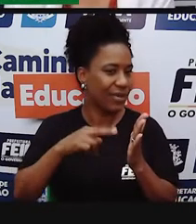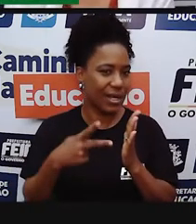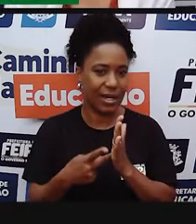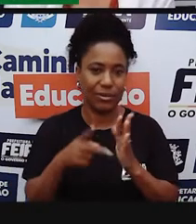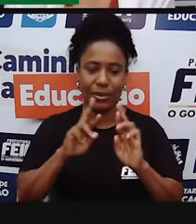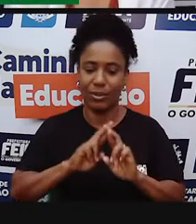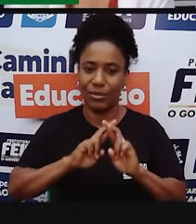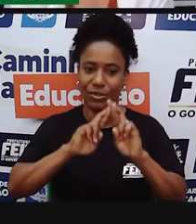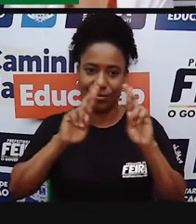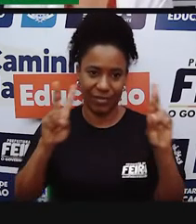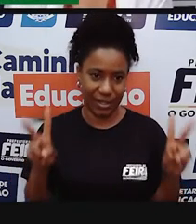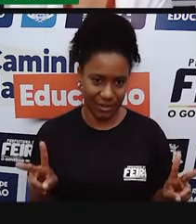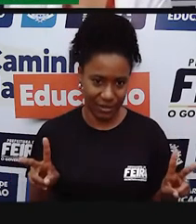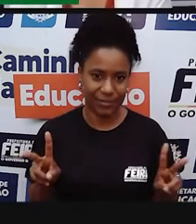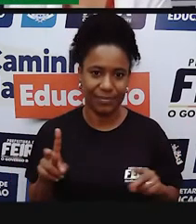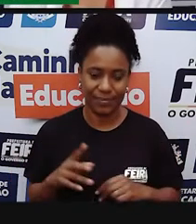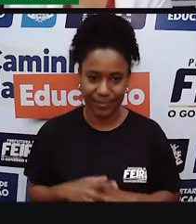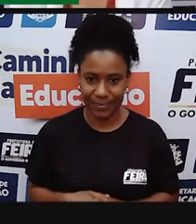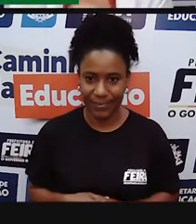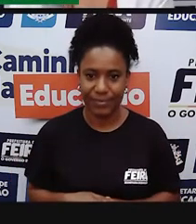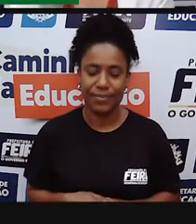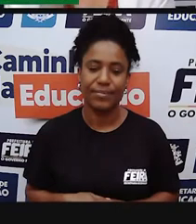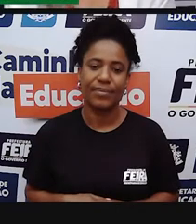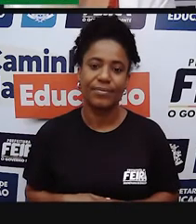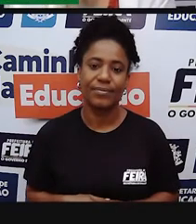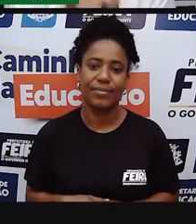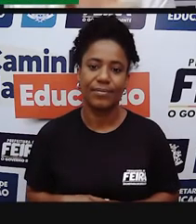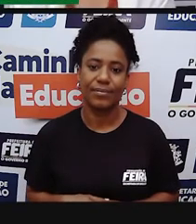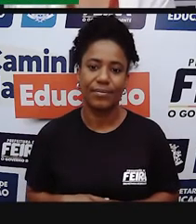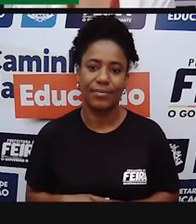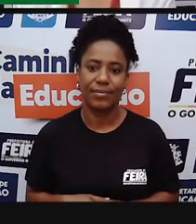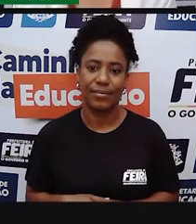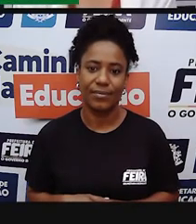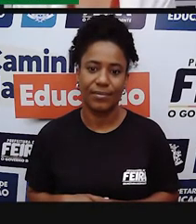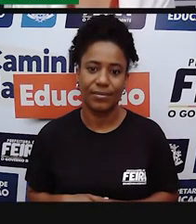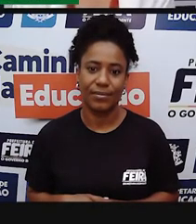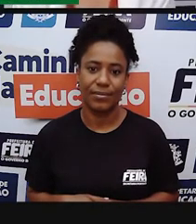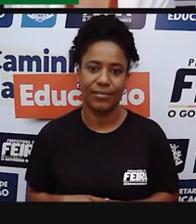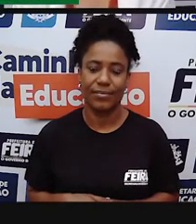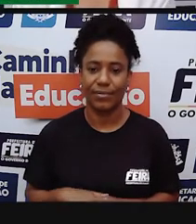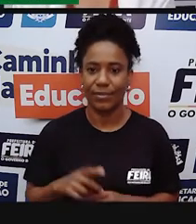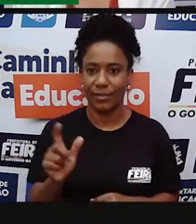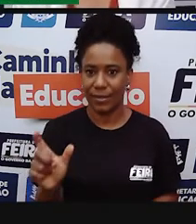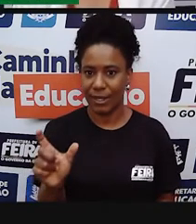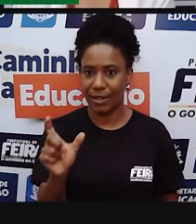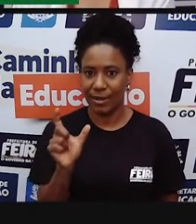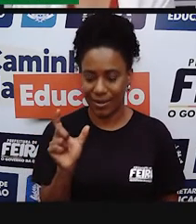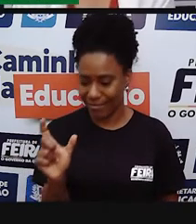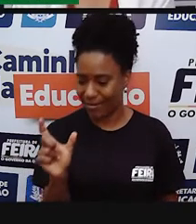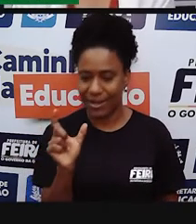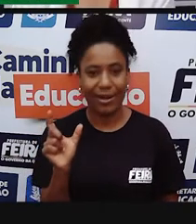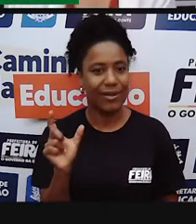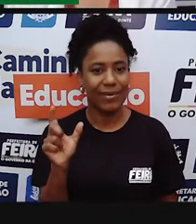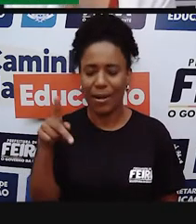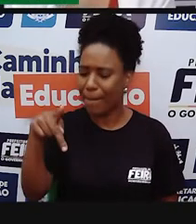totalmente diferente do português como por exemplo a palavra realmente